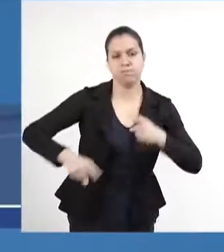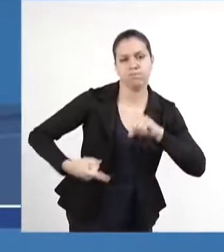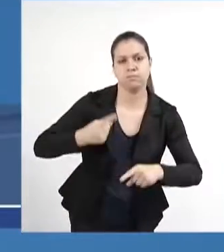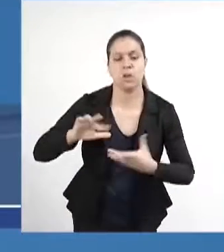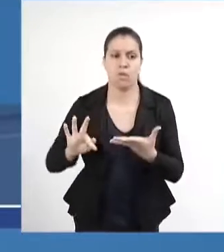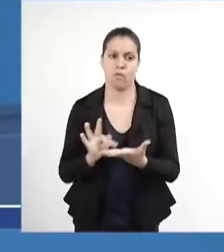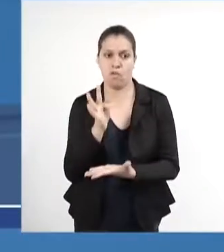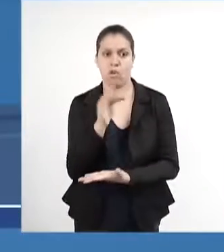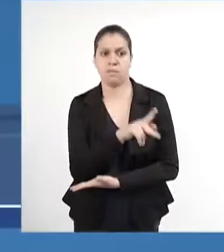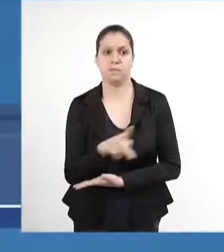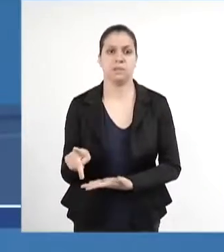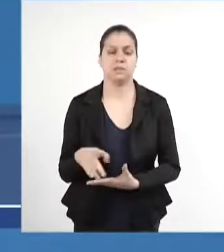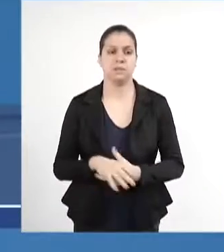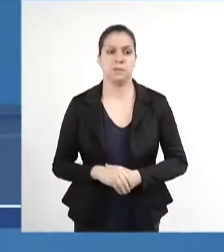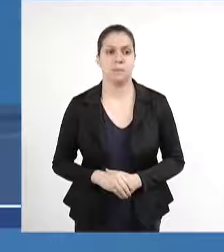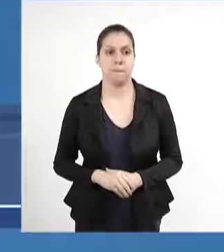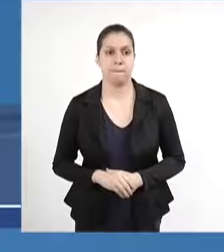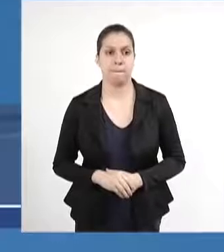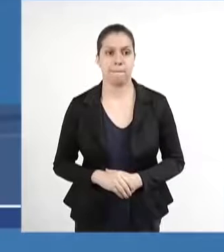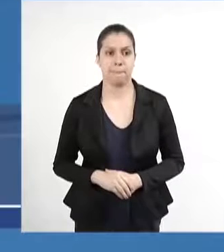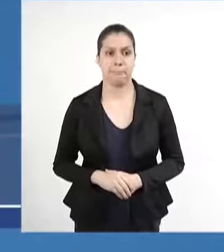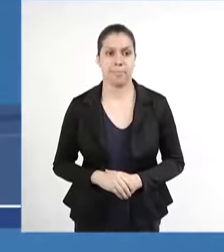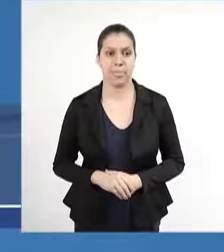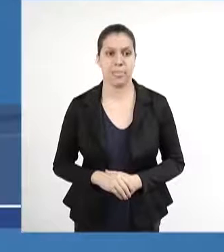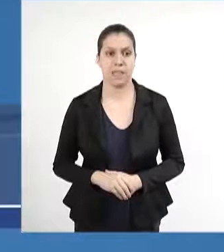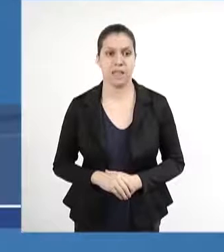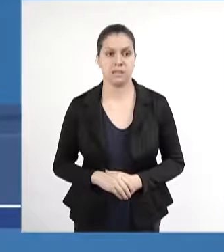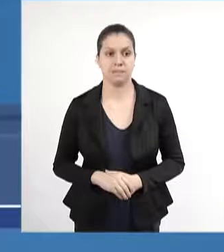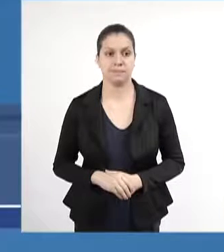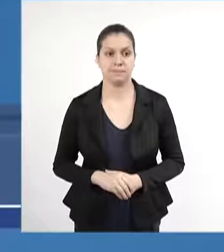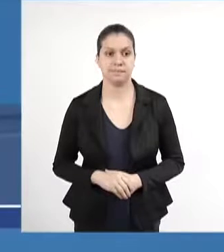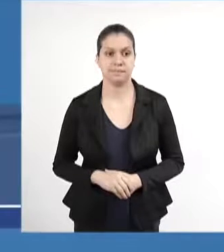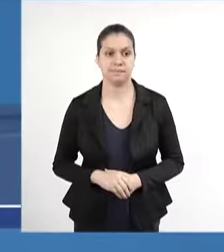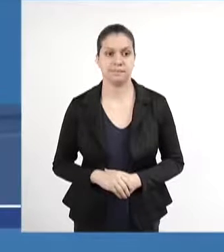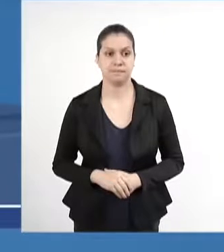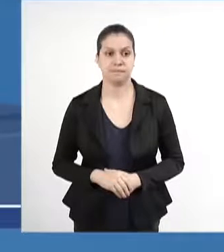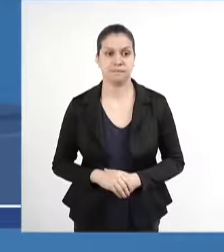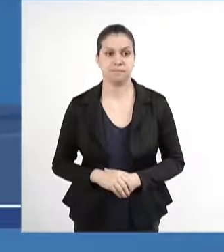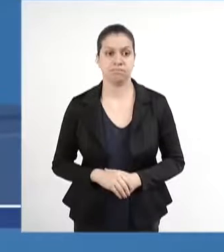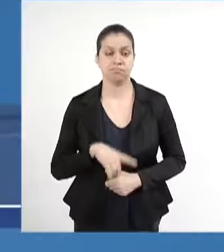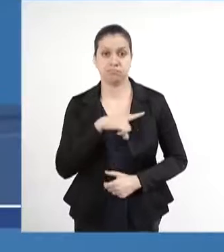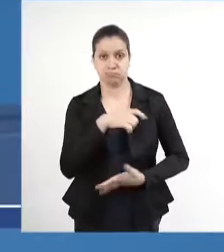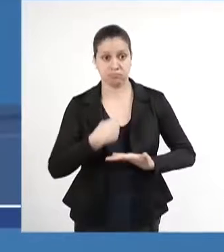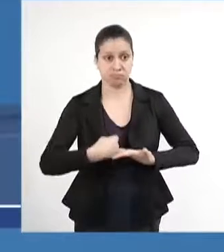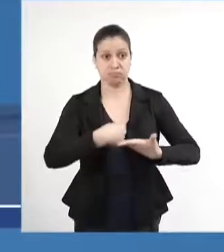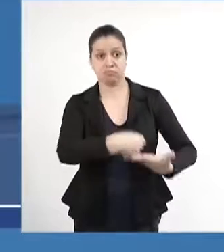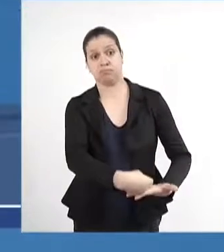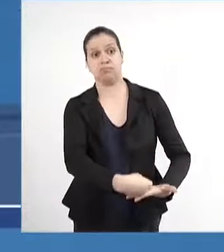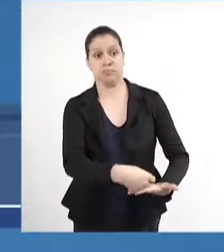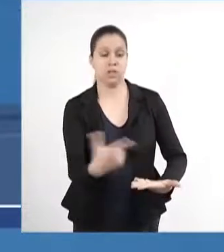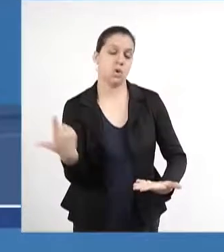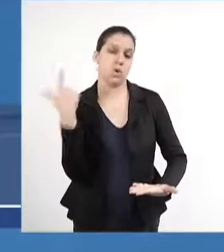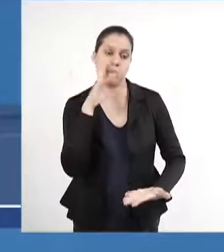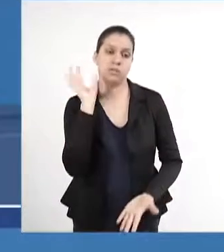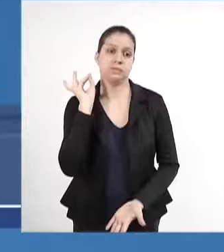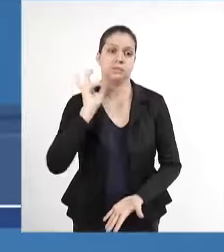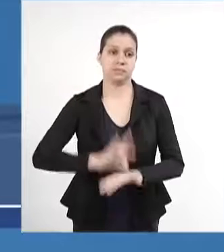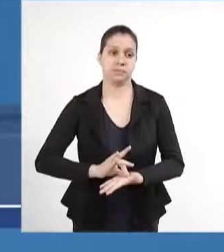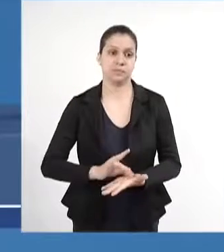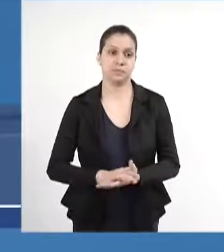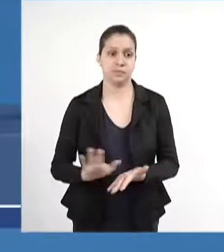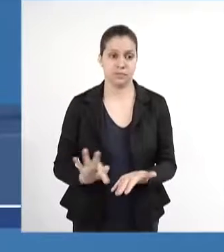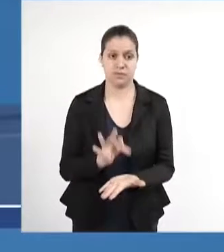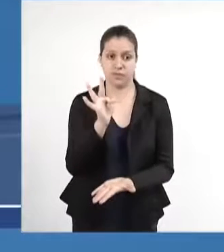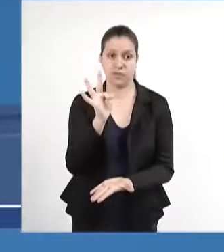dos Presidentes, esteve ativamente contribuindo para que realmente acontecesse este